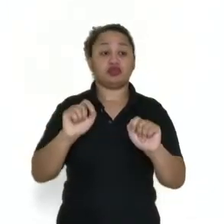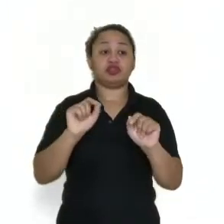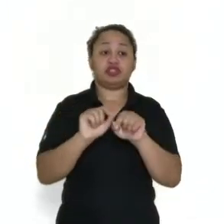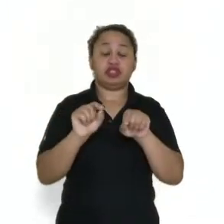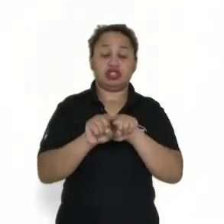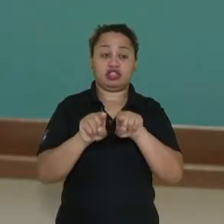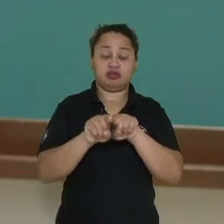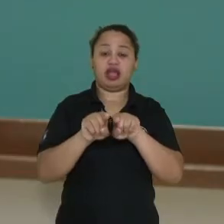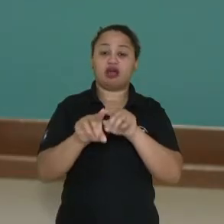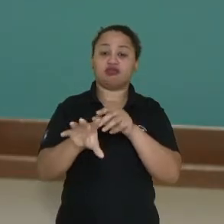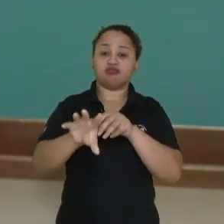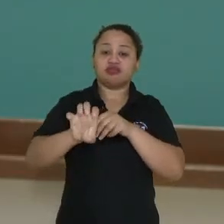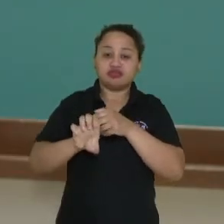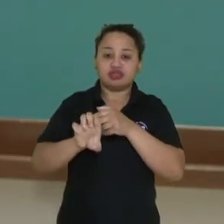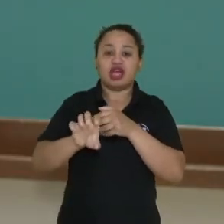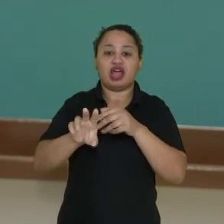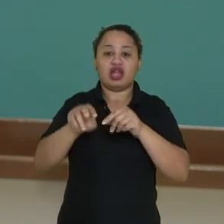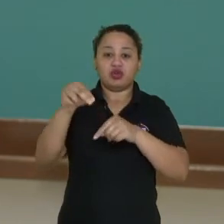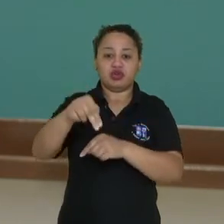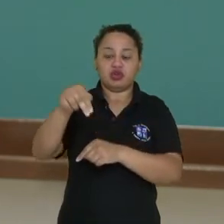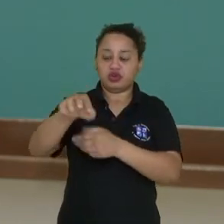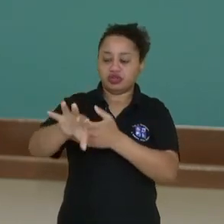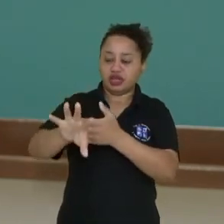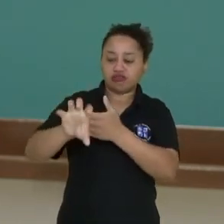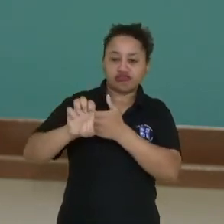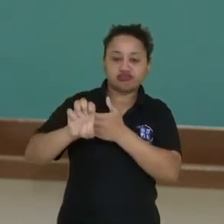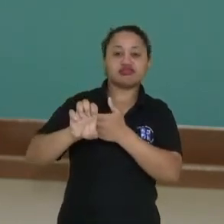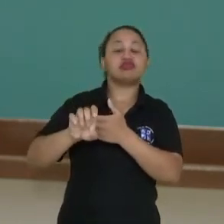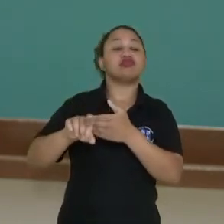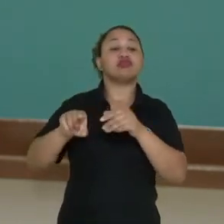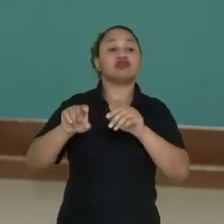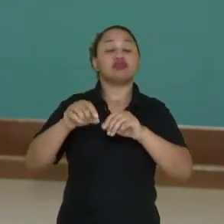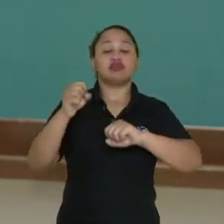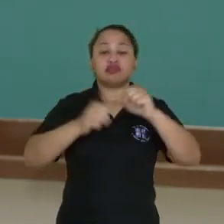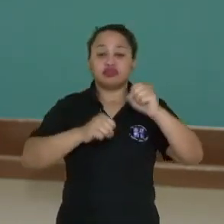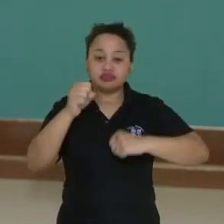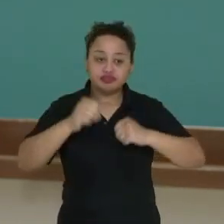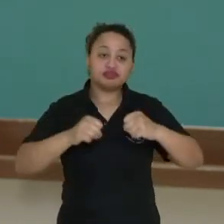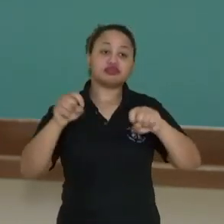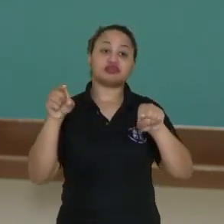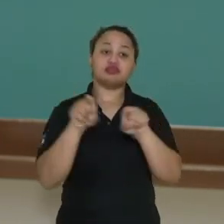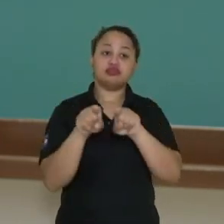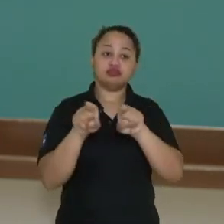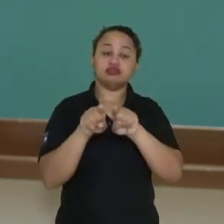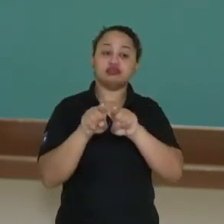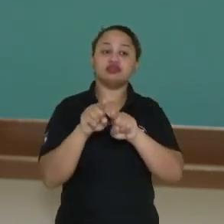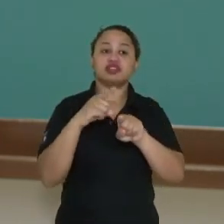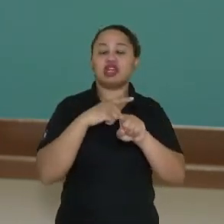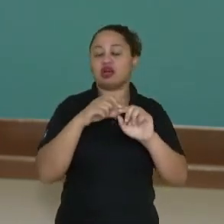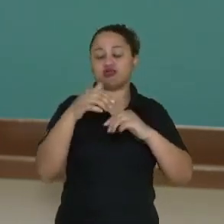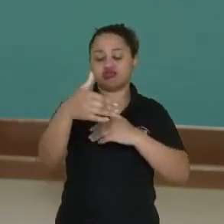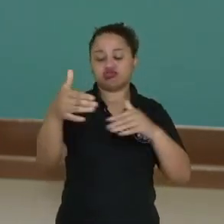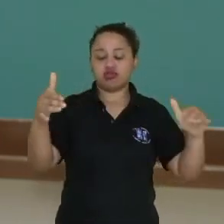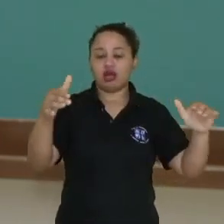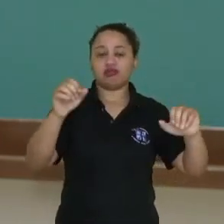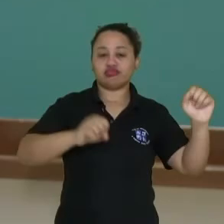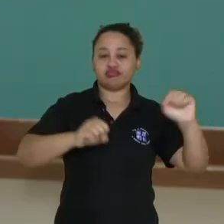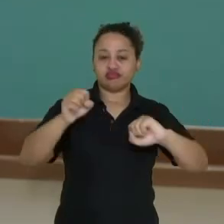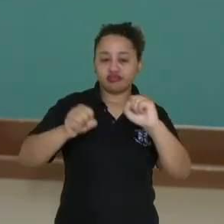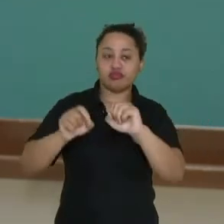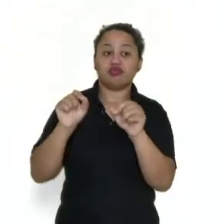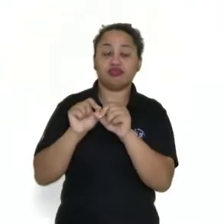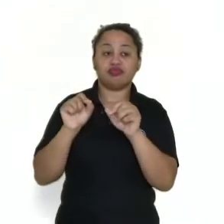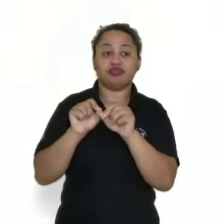industrialmente também. Podemos obter, né, esses elementos ali, a base de nitrogênio, a partir de máquinas, né?